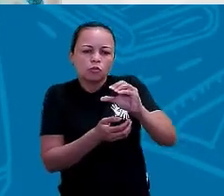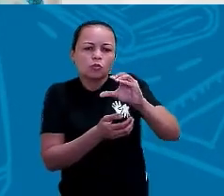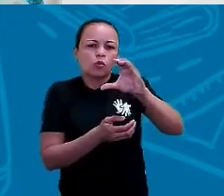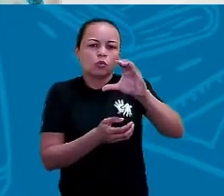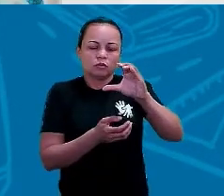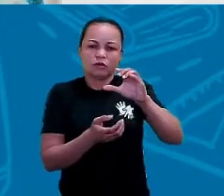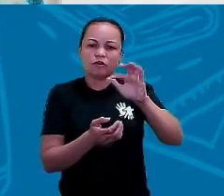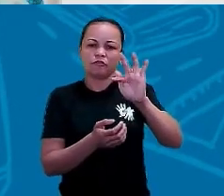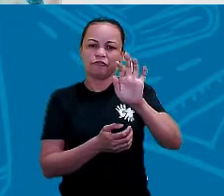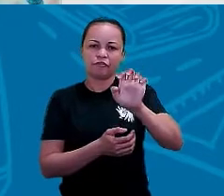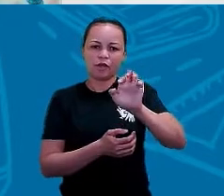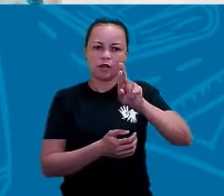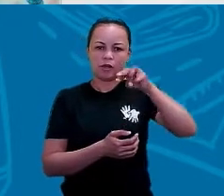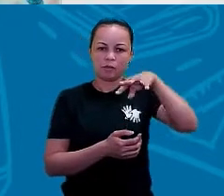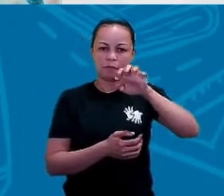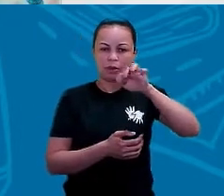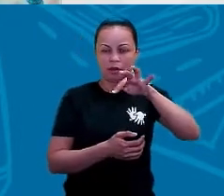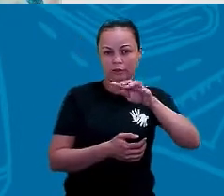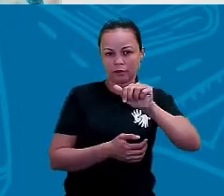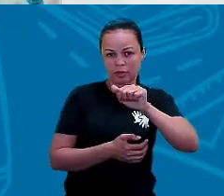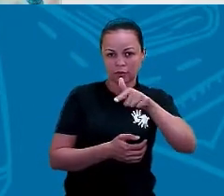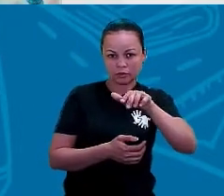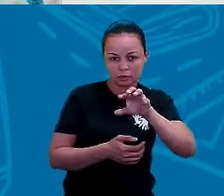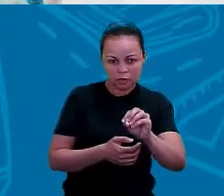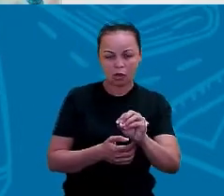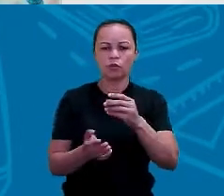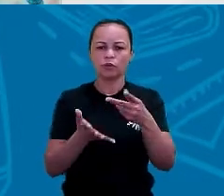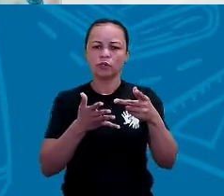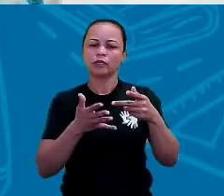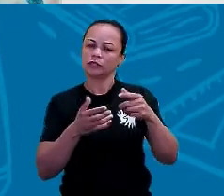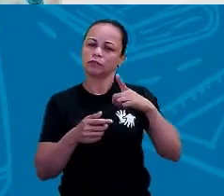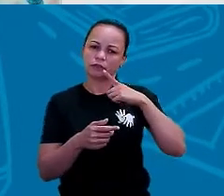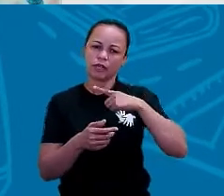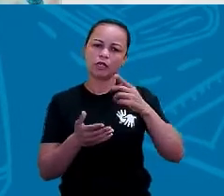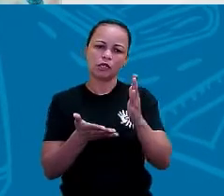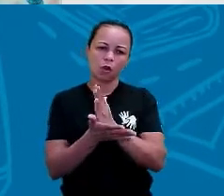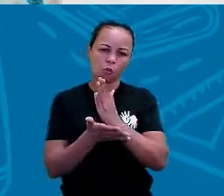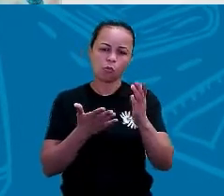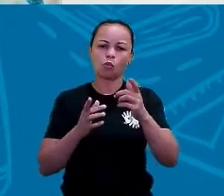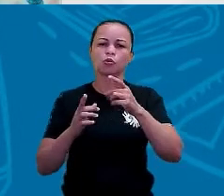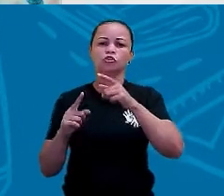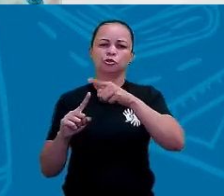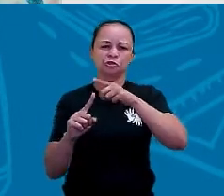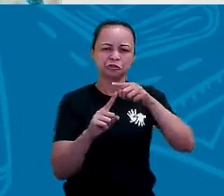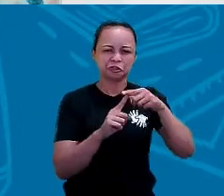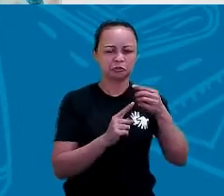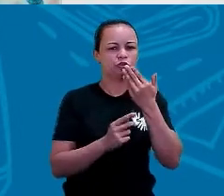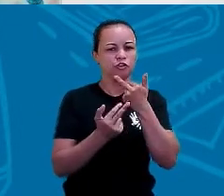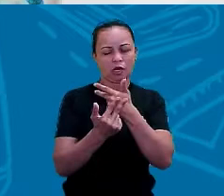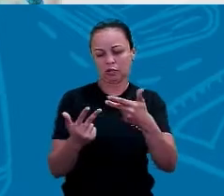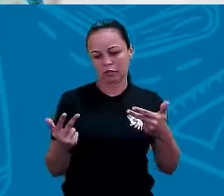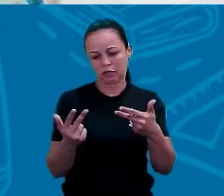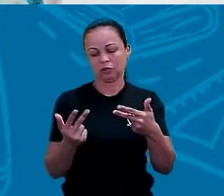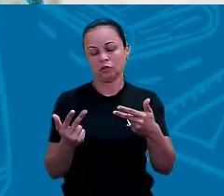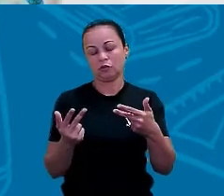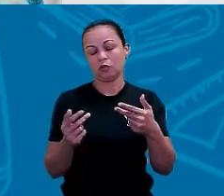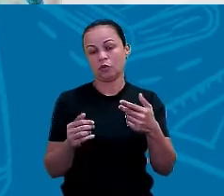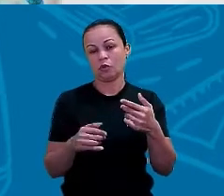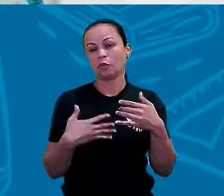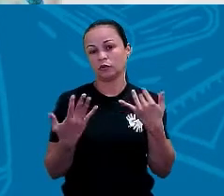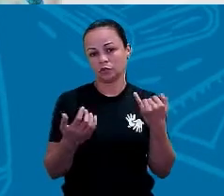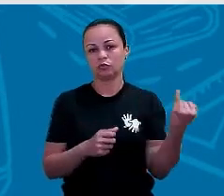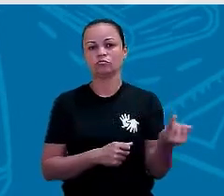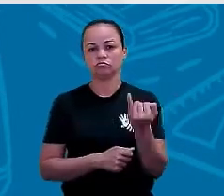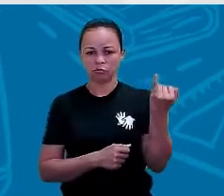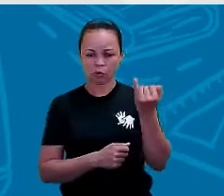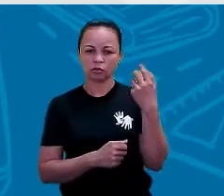produção de determinados tipos de alimentos, que nós vamos ver ao longo da nossa aula. Portanto, os fungos ele tem essa importância